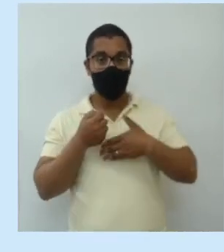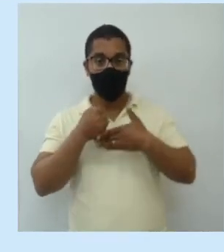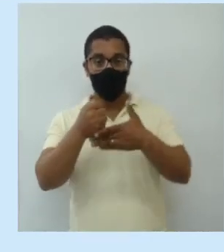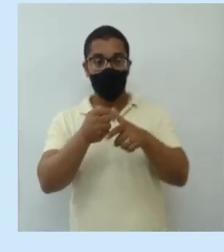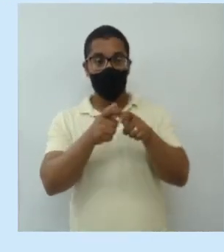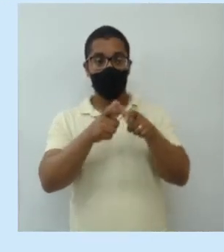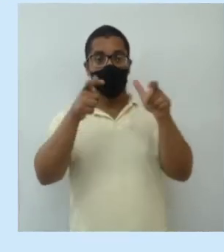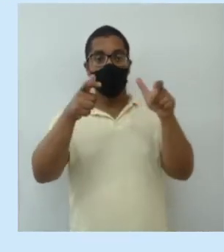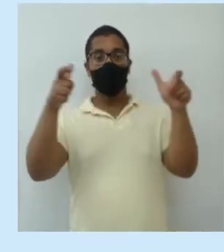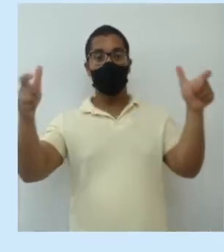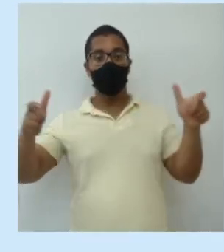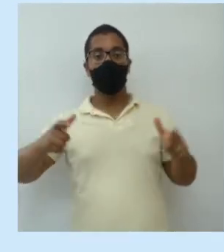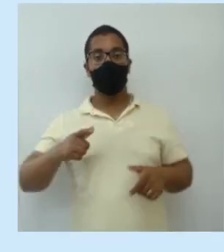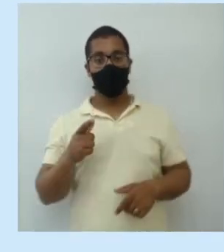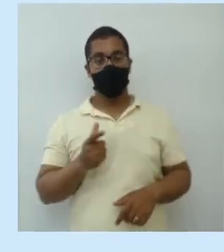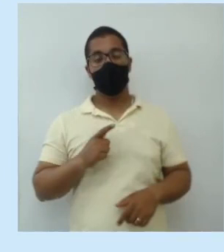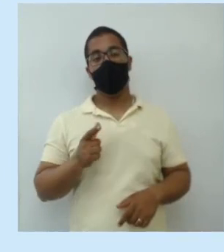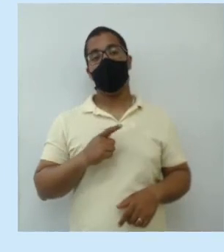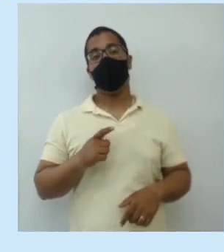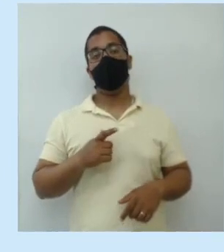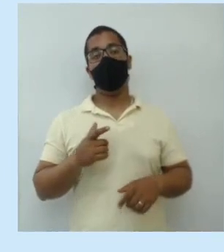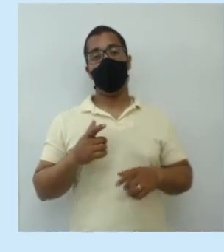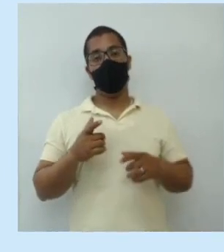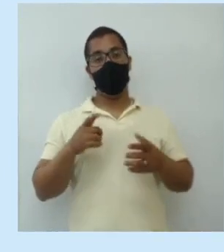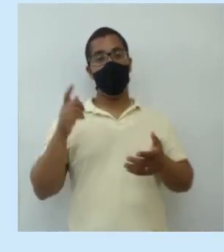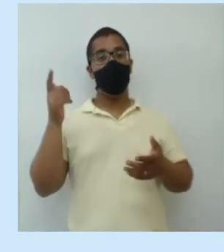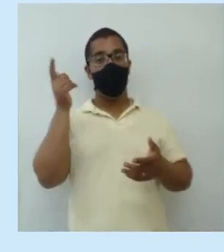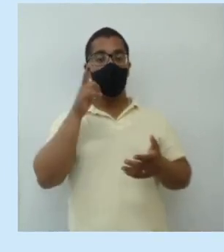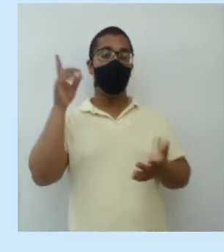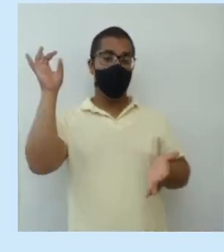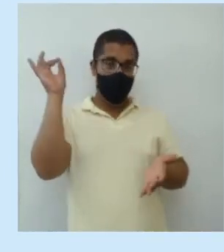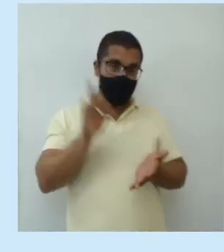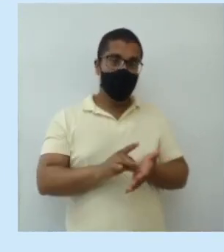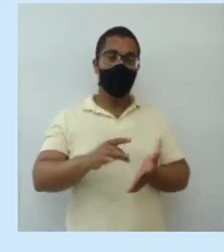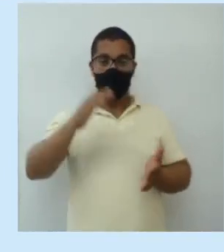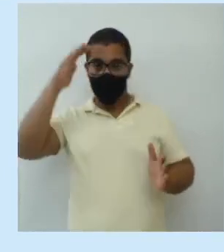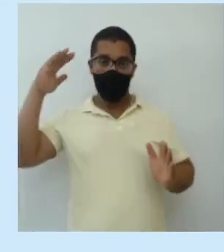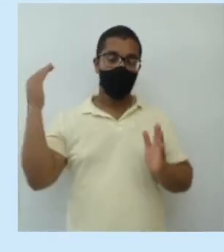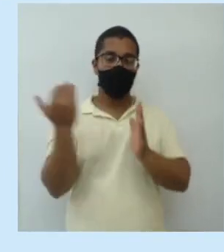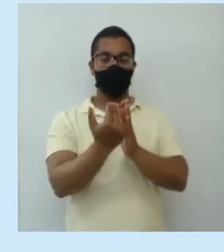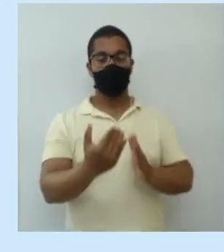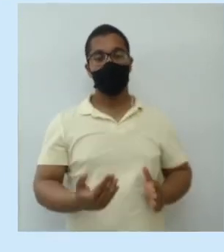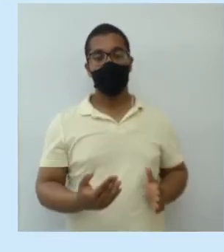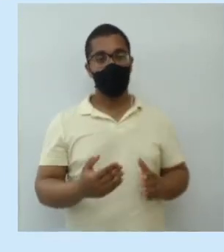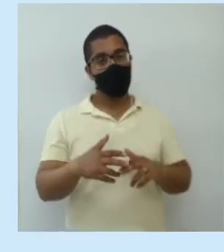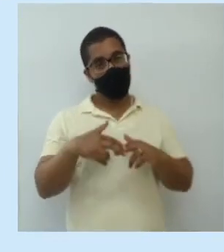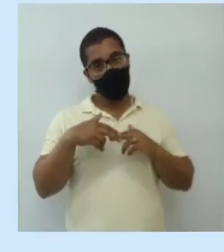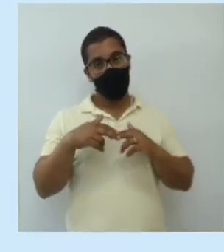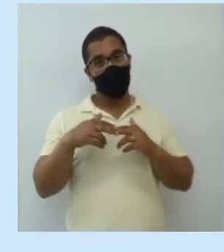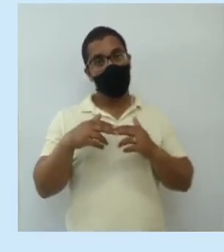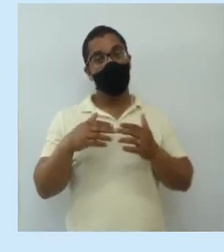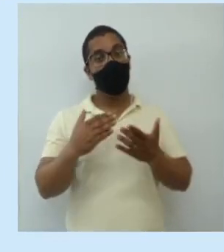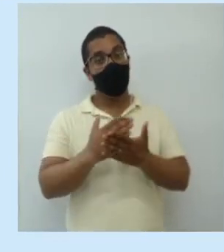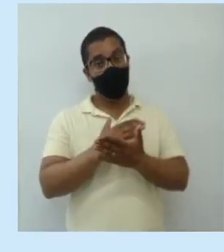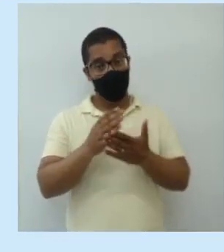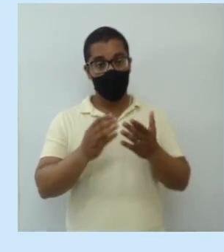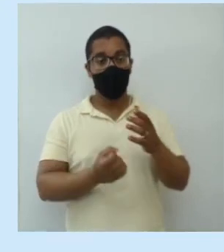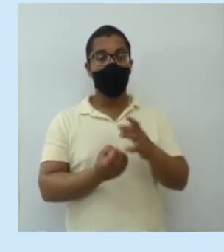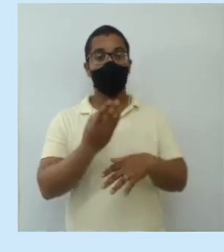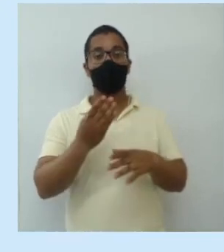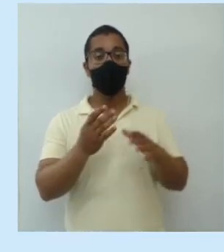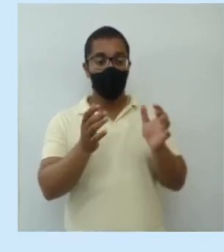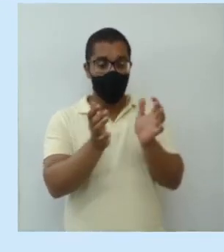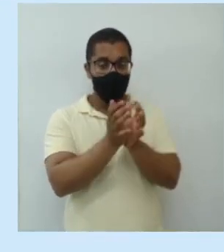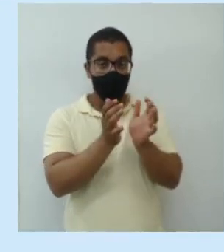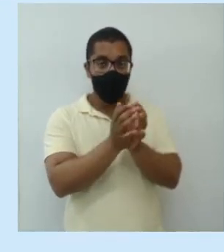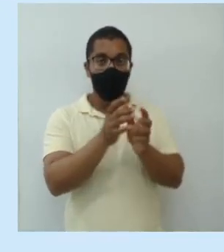eles contribuíram para dar uma legitimidade maior. Tanto que alguns partidos nasceram justamente desses